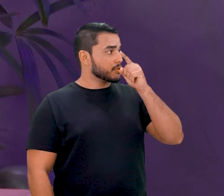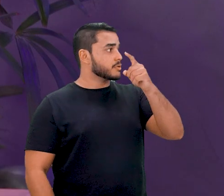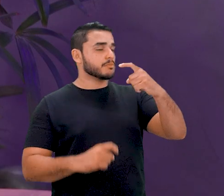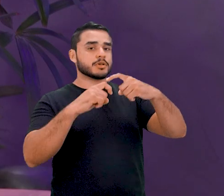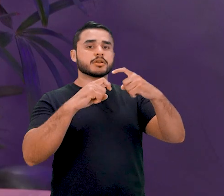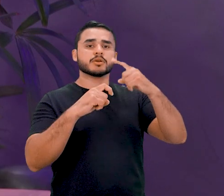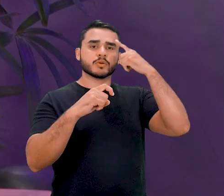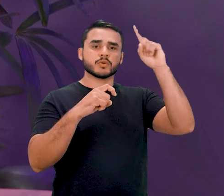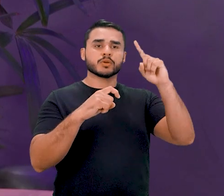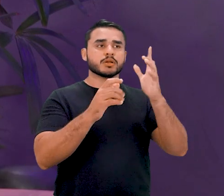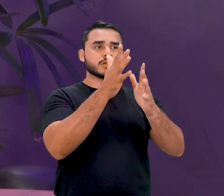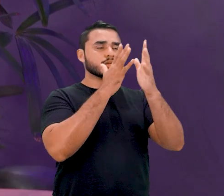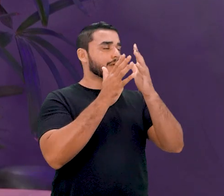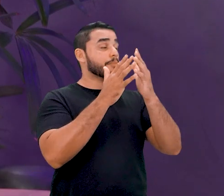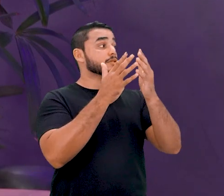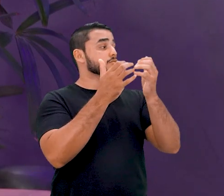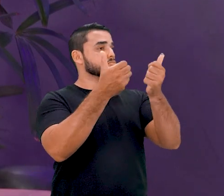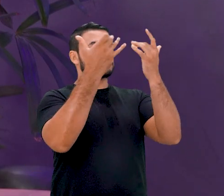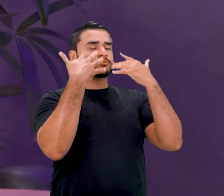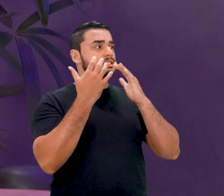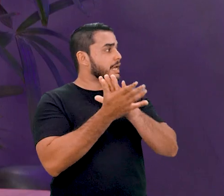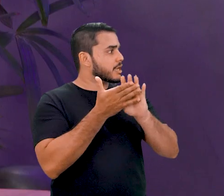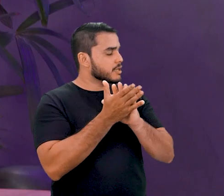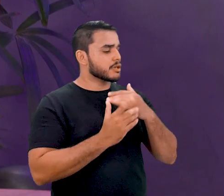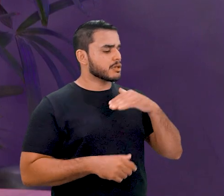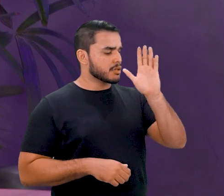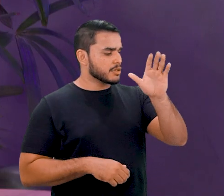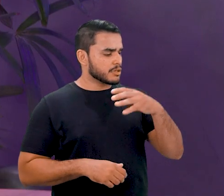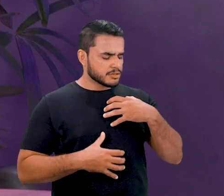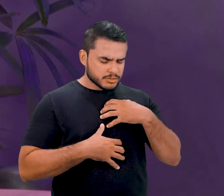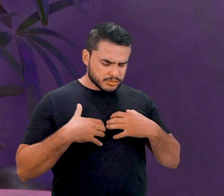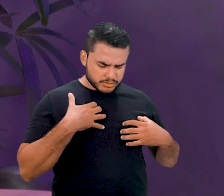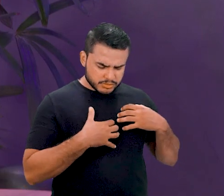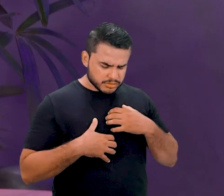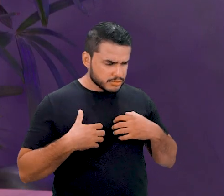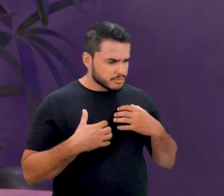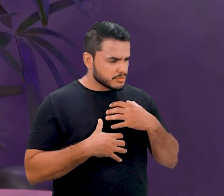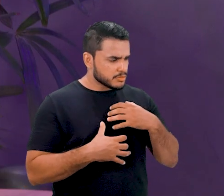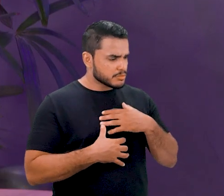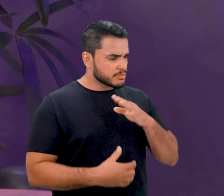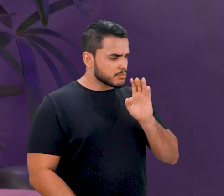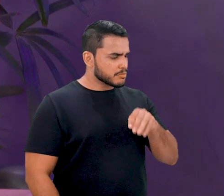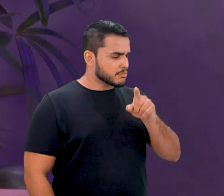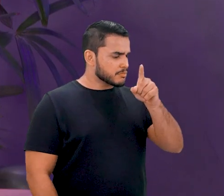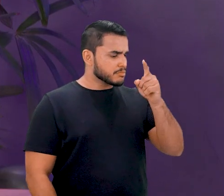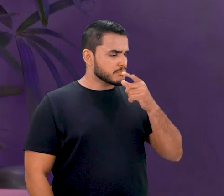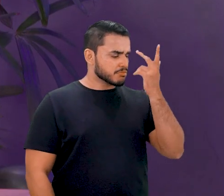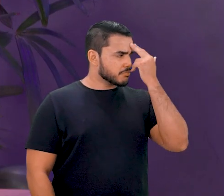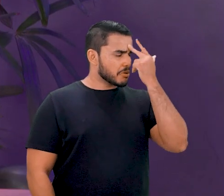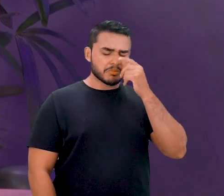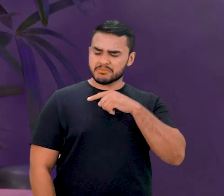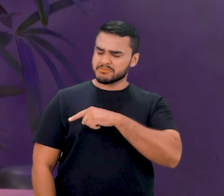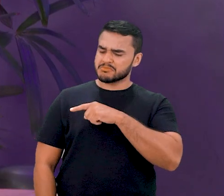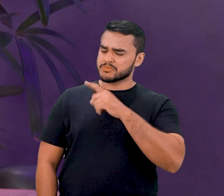merecia saber o que estava acontecendo comigo. Então, sempre que eu dizia para ele, algo não está bem, eu não estou me sentindo bem, ele falava,